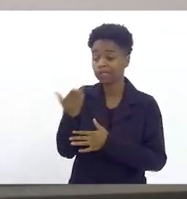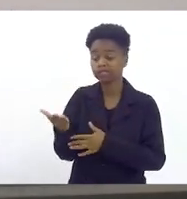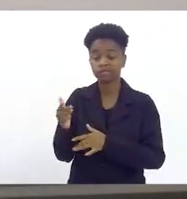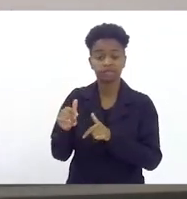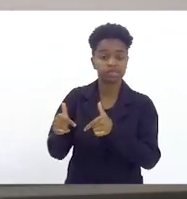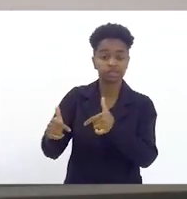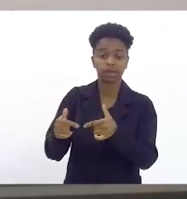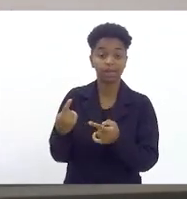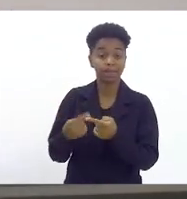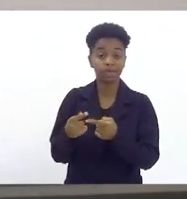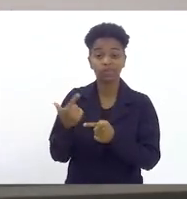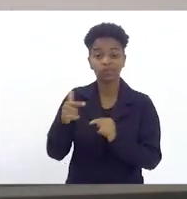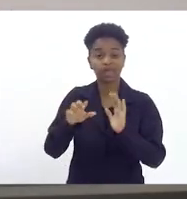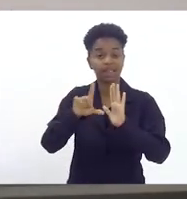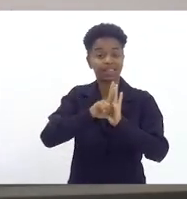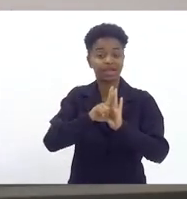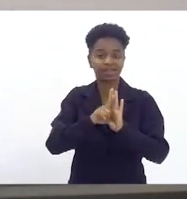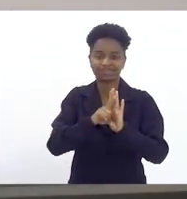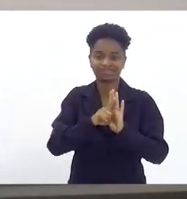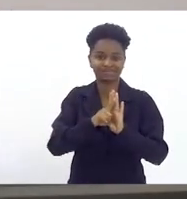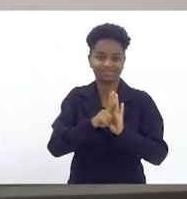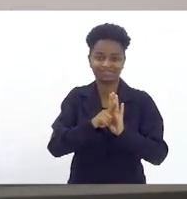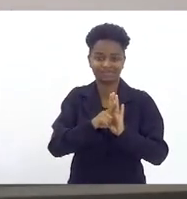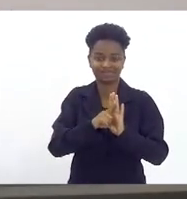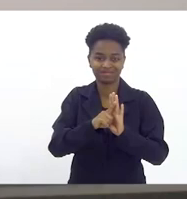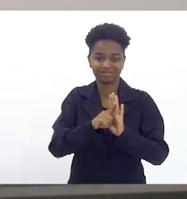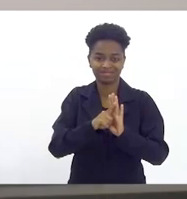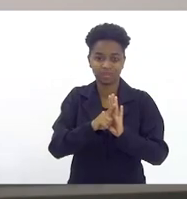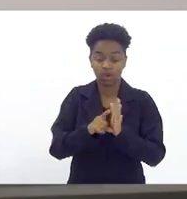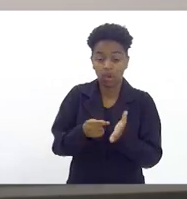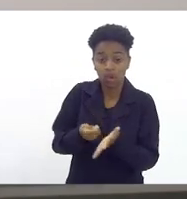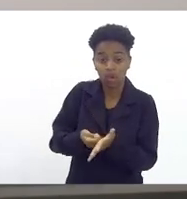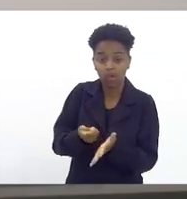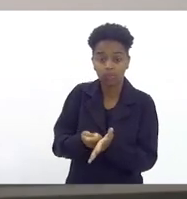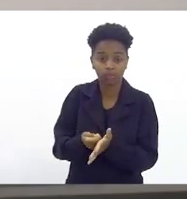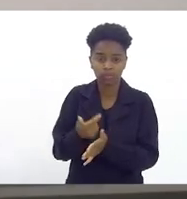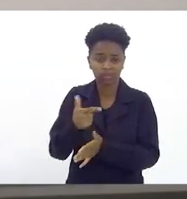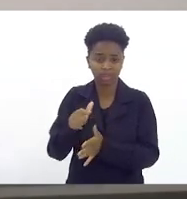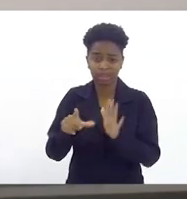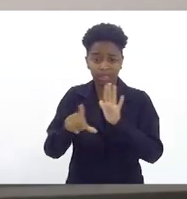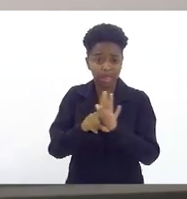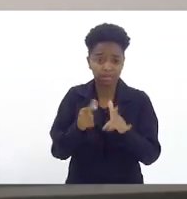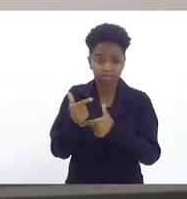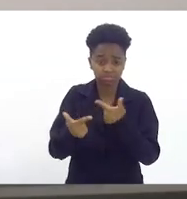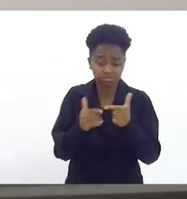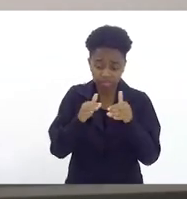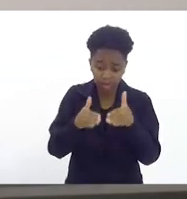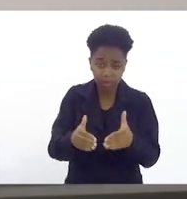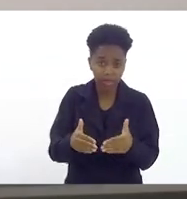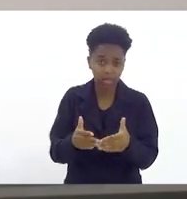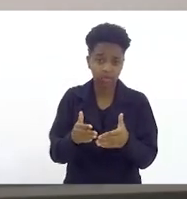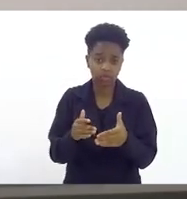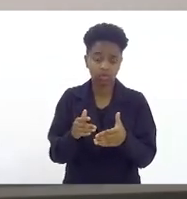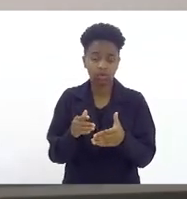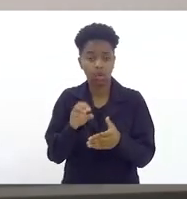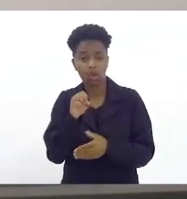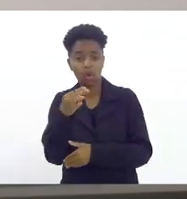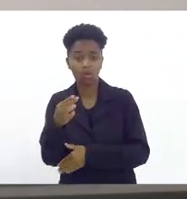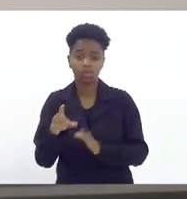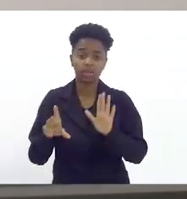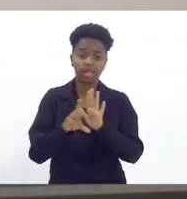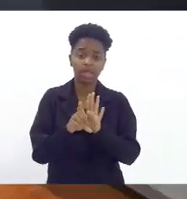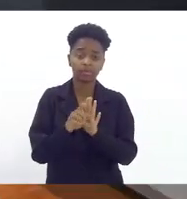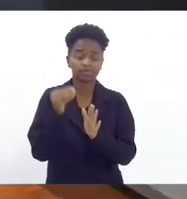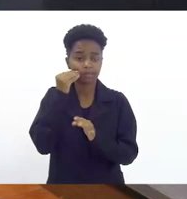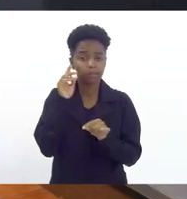porque não tem uma legislação também para exigir uma legislação trabalhista para exigir né ou mesmo uma legislação